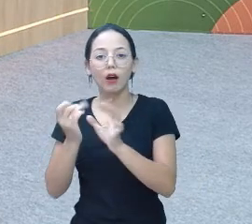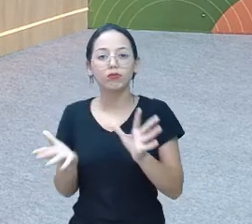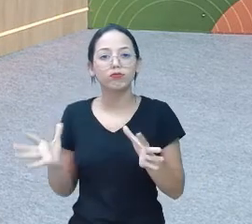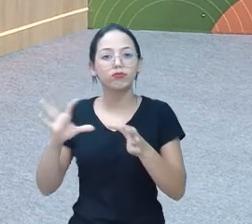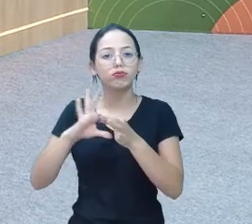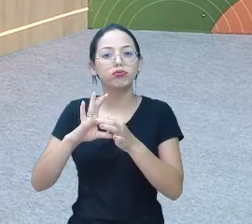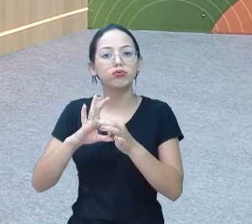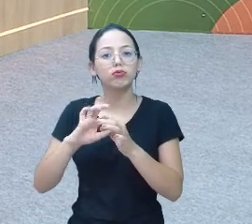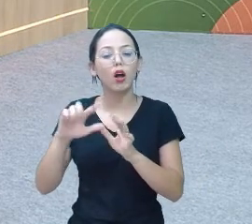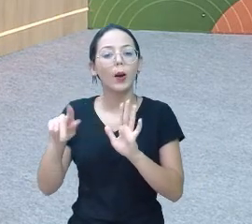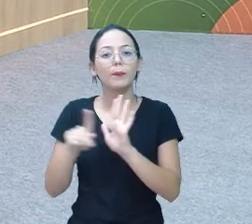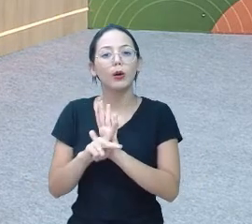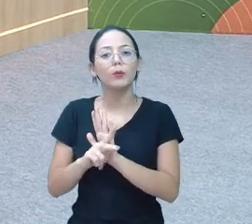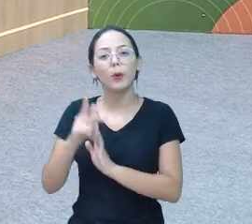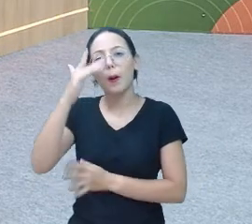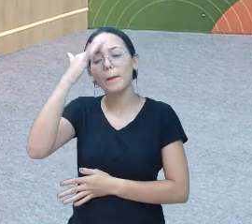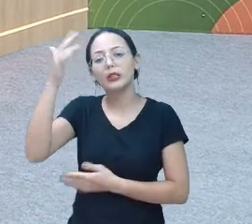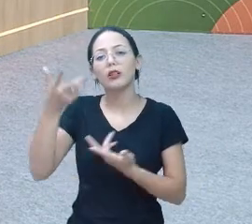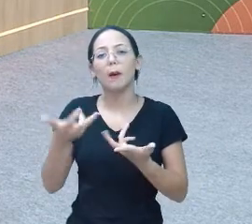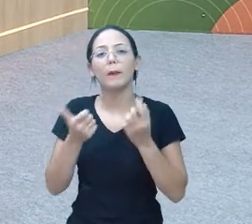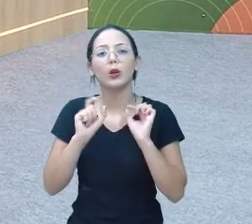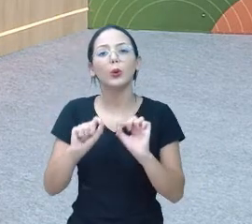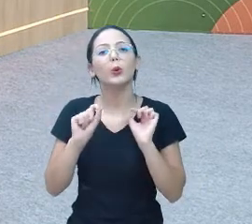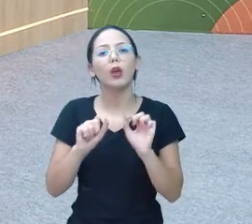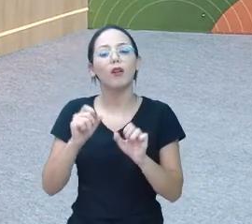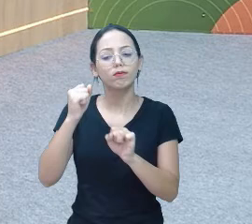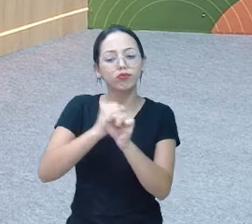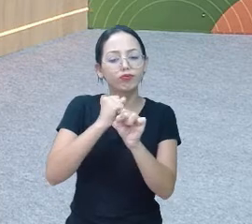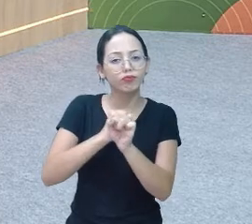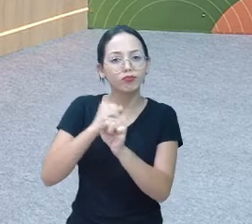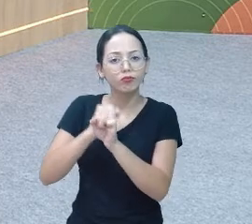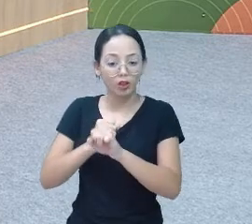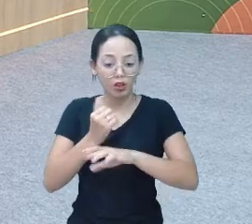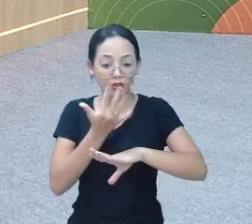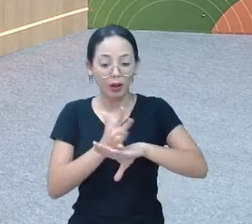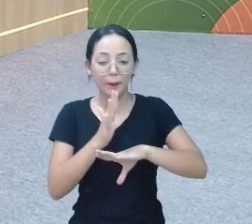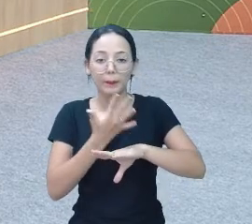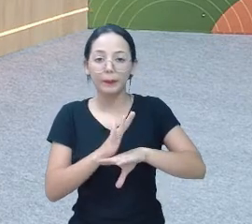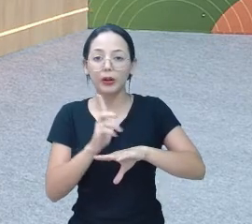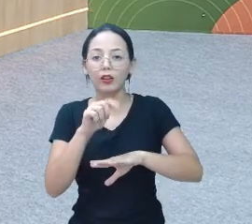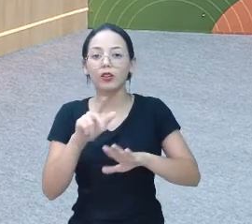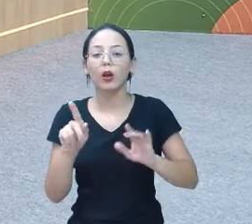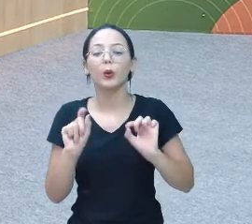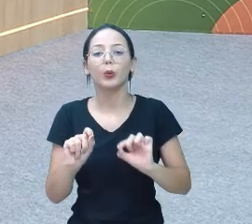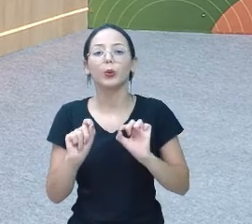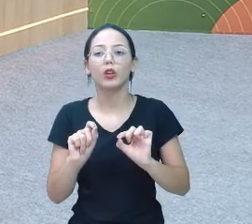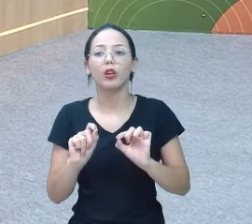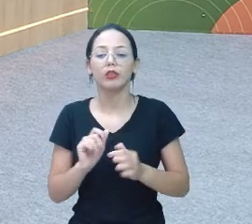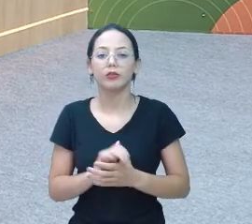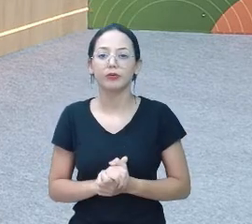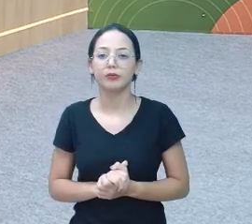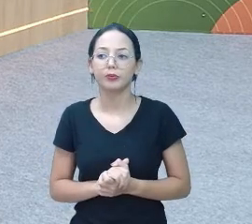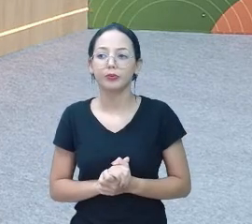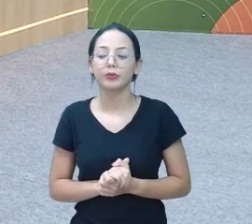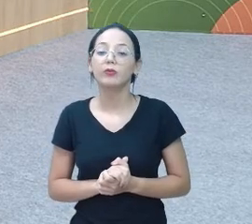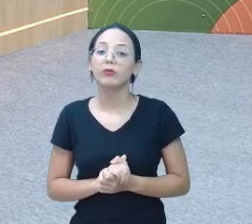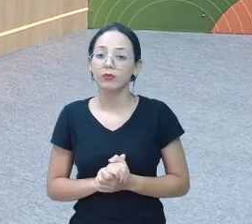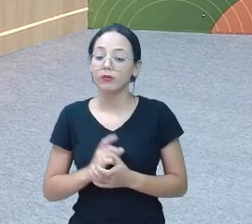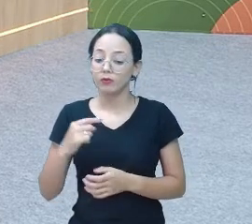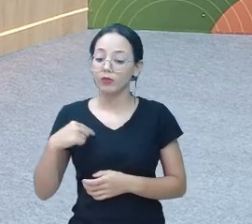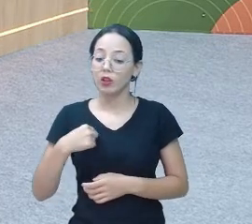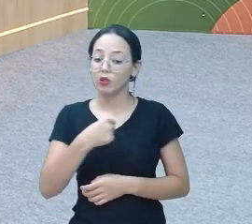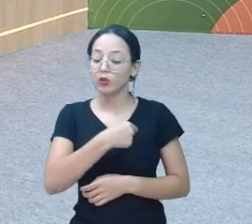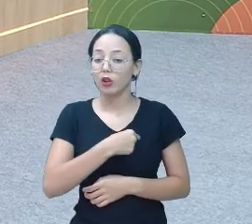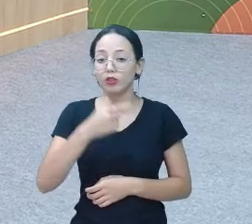a gente vai observar que muito dessas construções, na prática, foram o que nos levaram, no